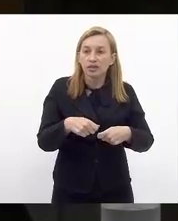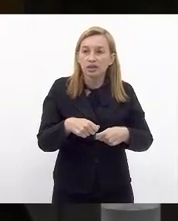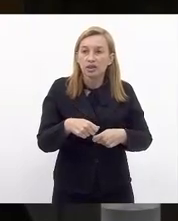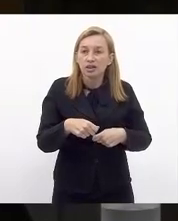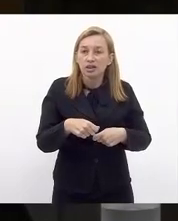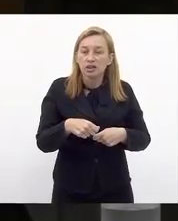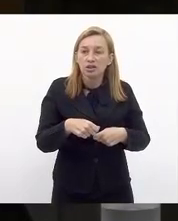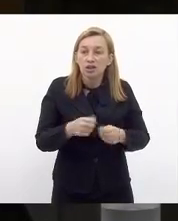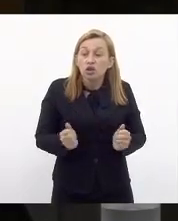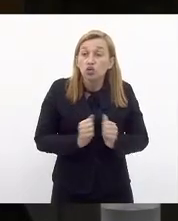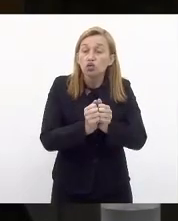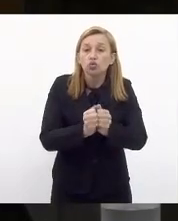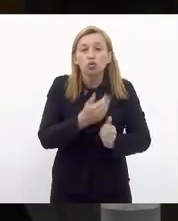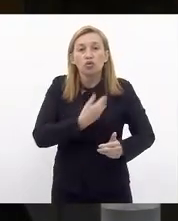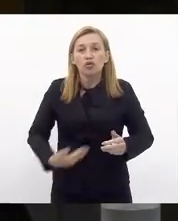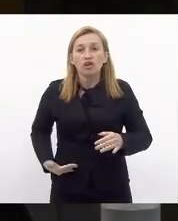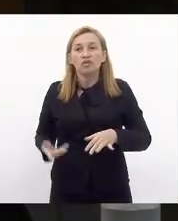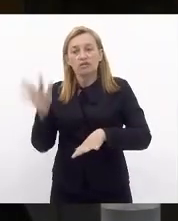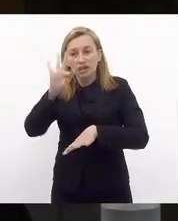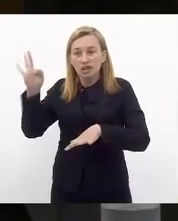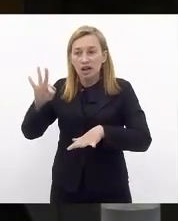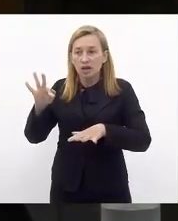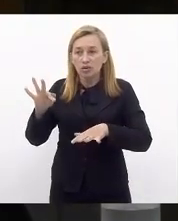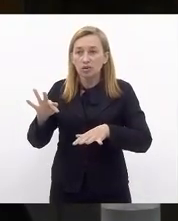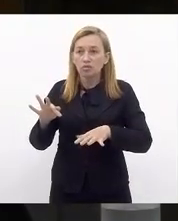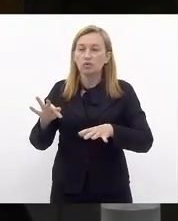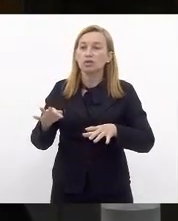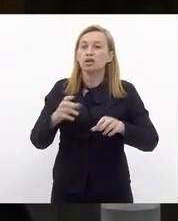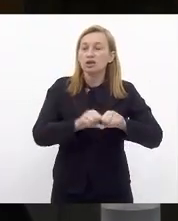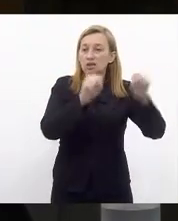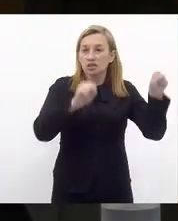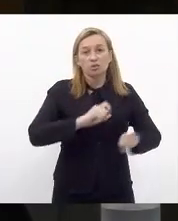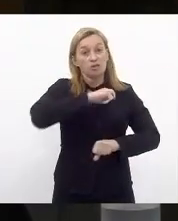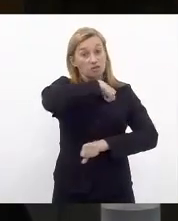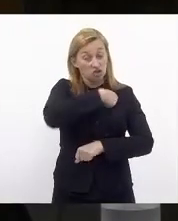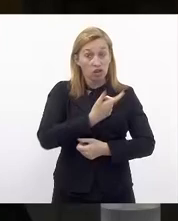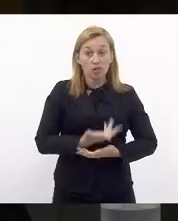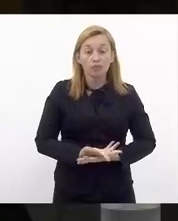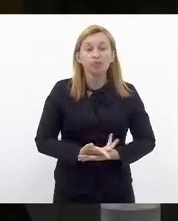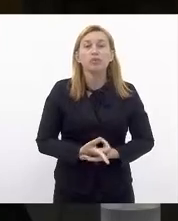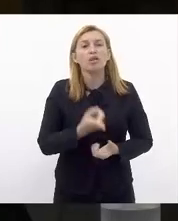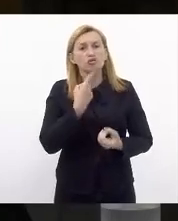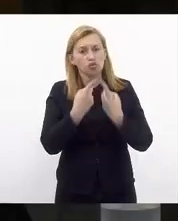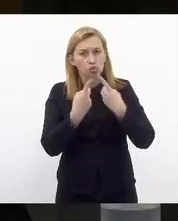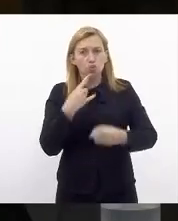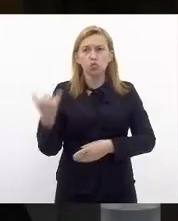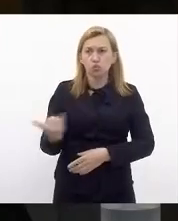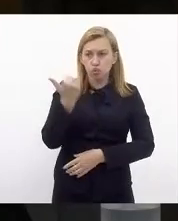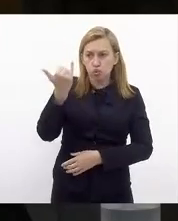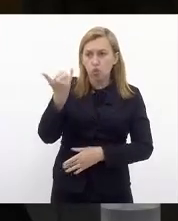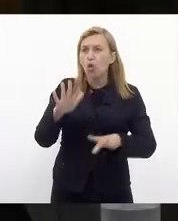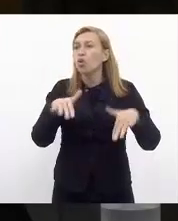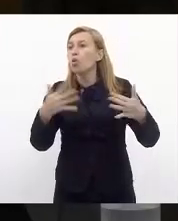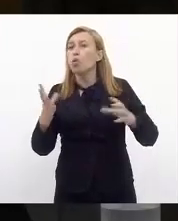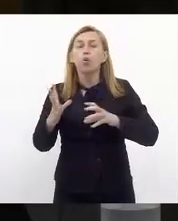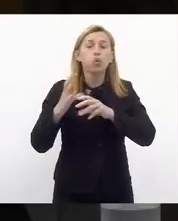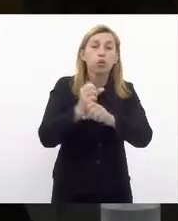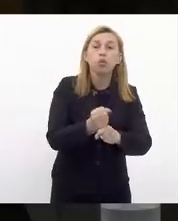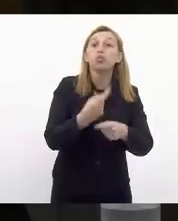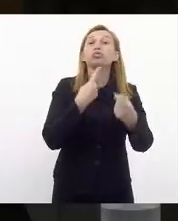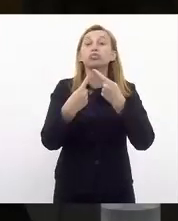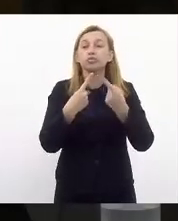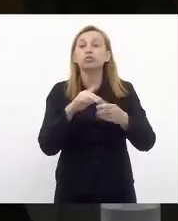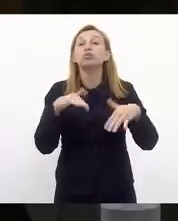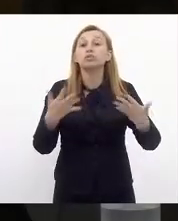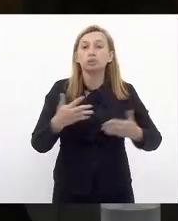Vindas junto com o governo federal com o regime de recuperação fiscal Então esse é um debate importante Então qual é a conclusão desse